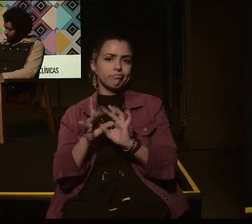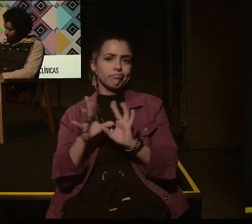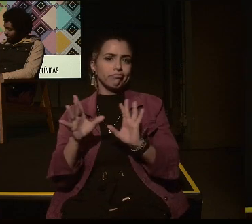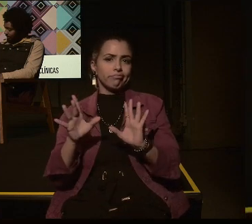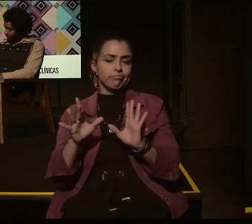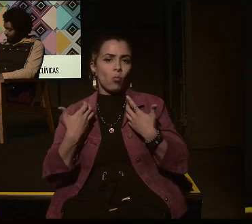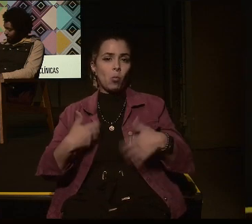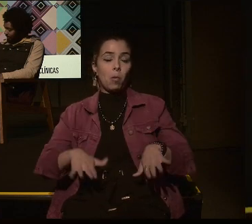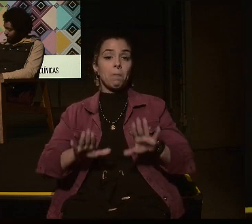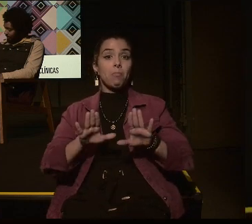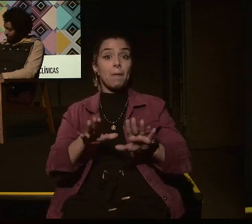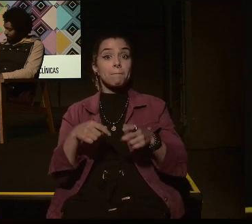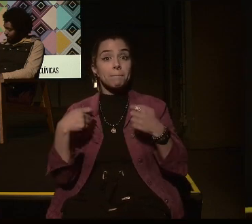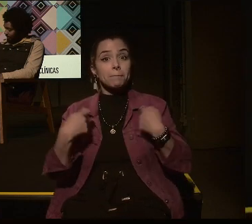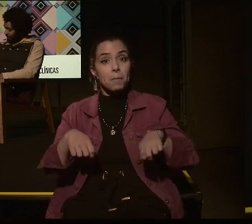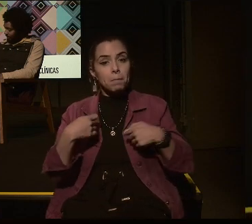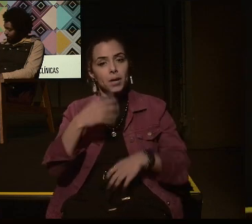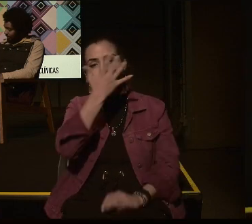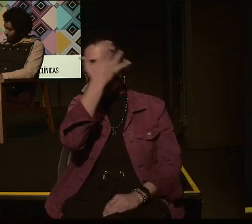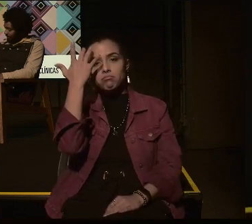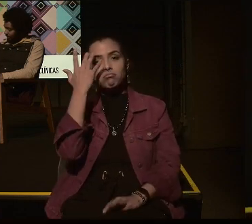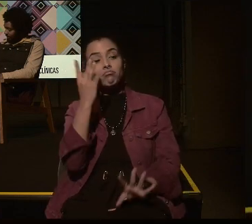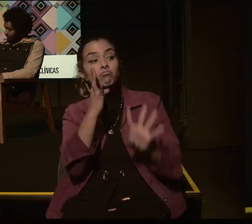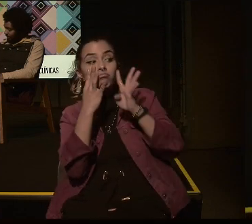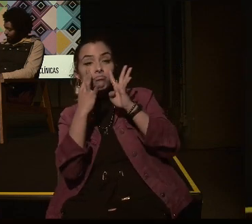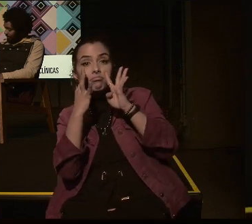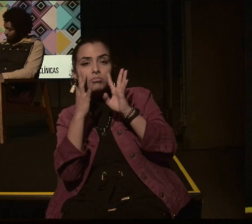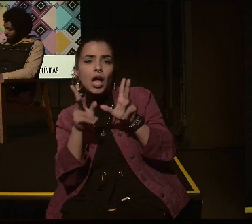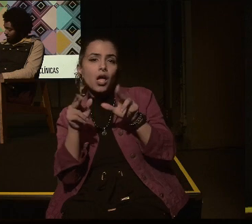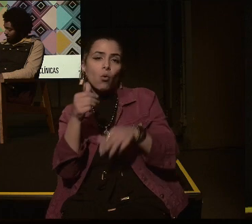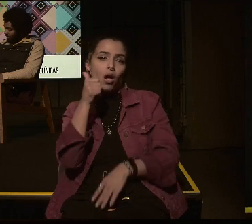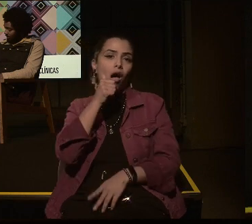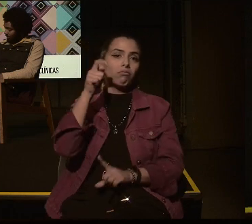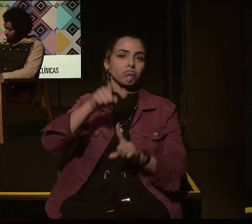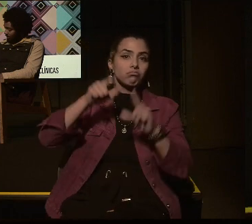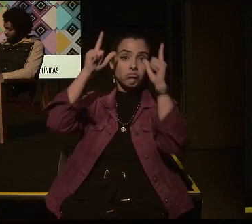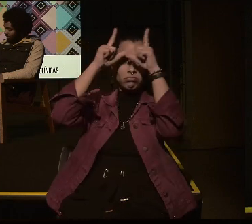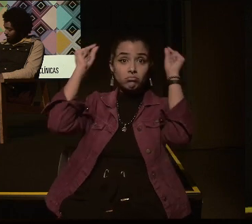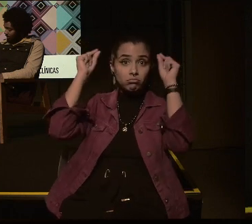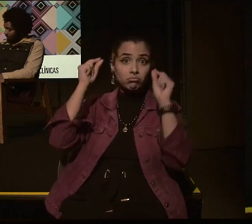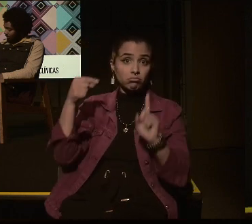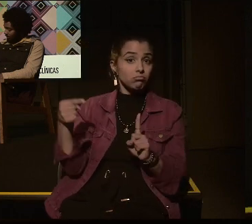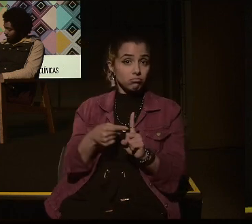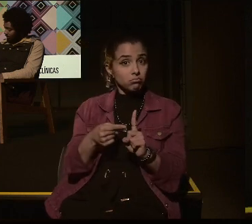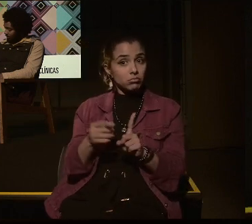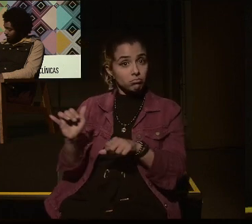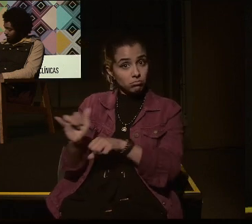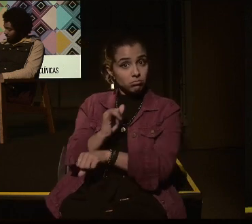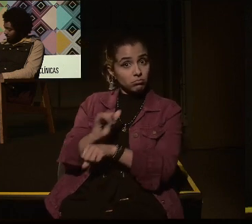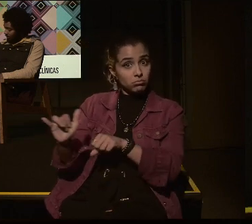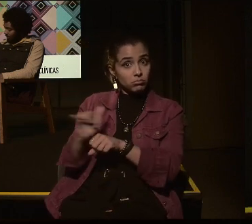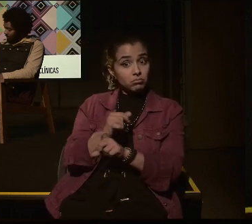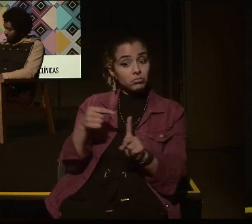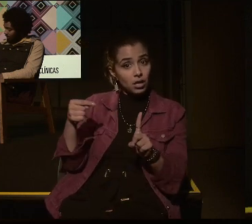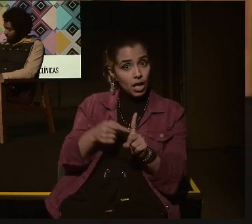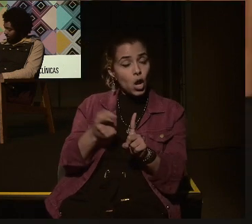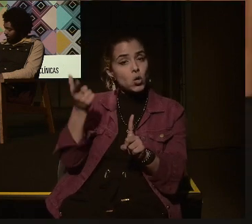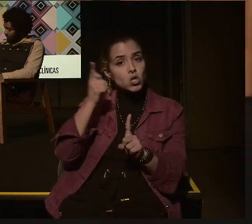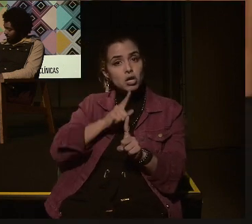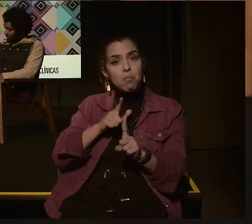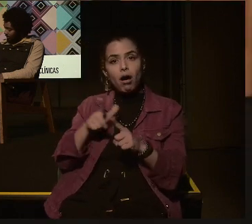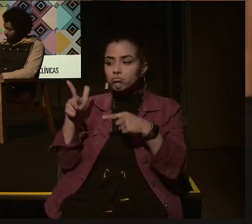a gente de ter alguém que escute como essa mulher profissional de saúde mental fez para